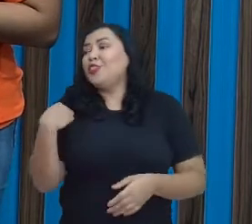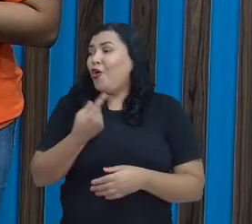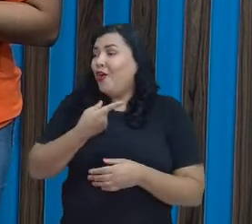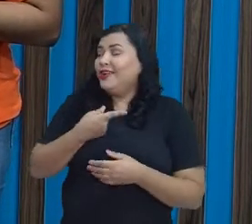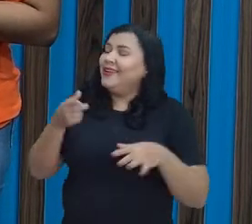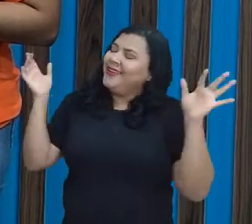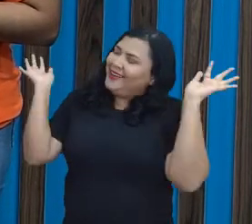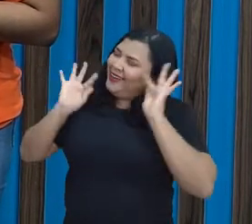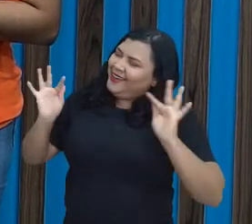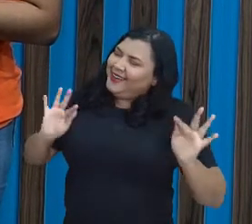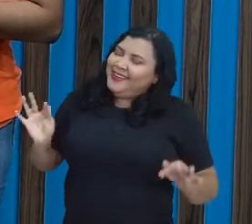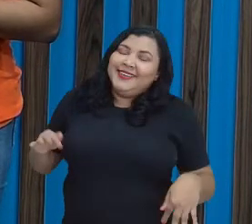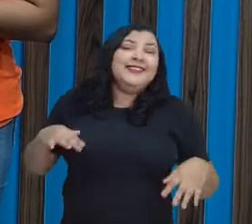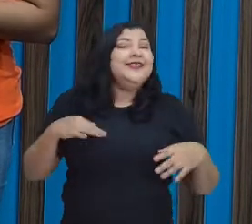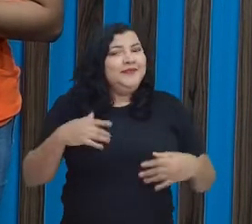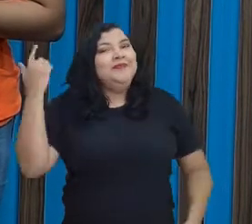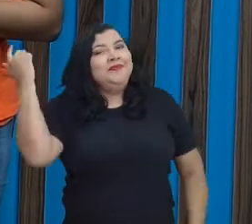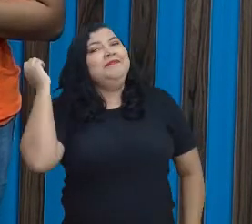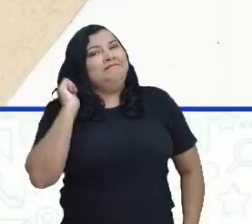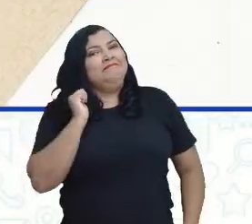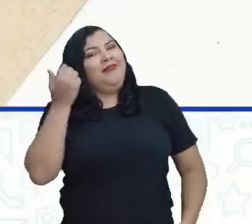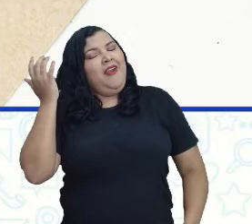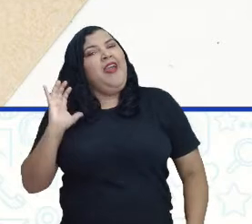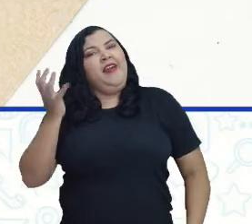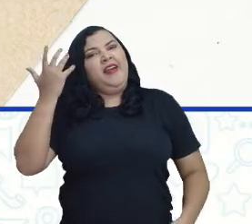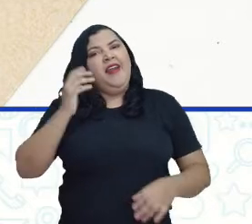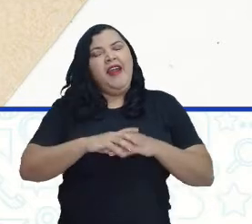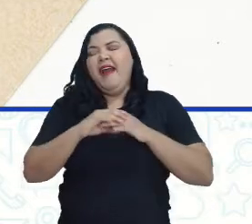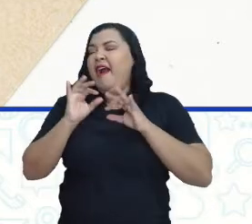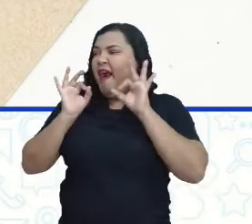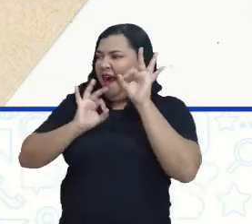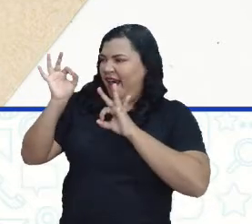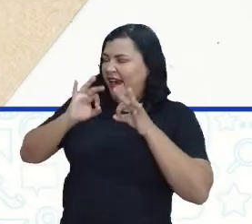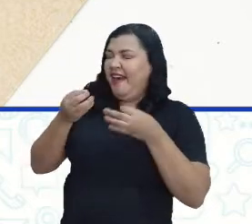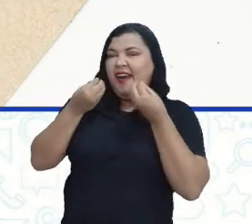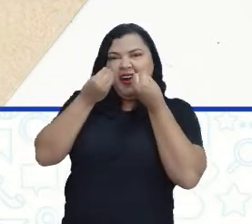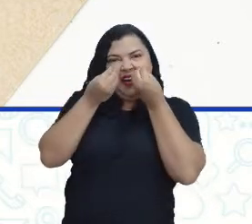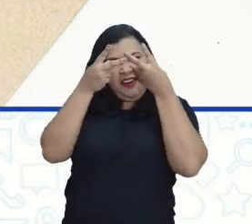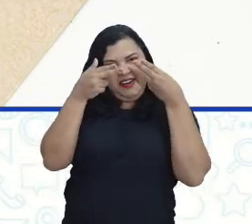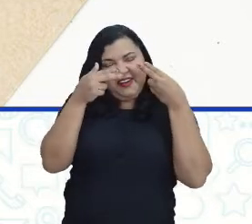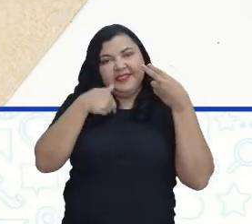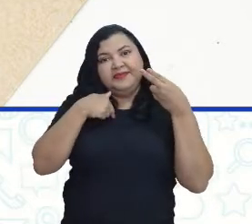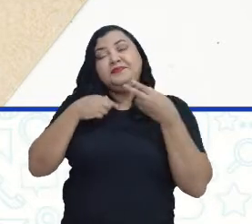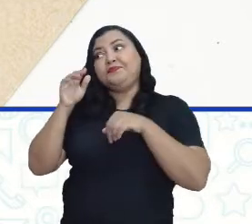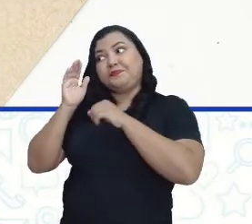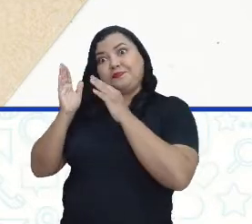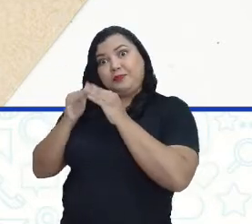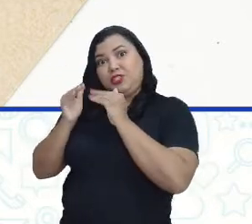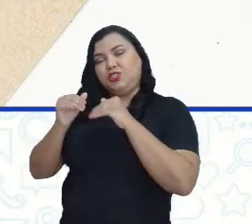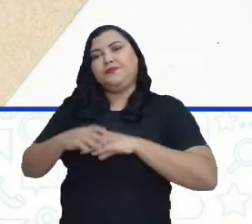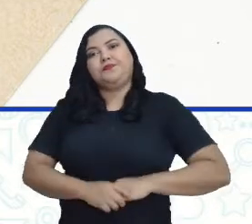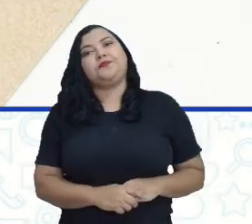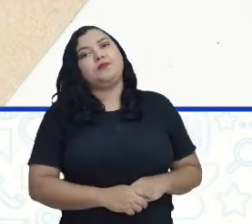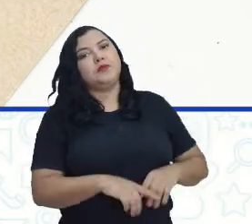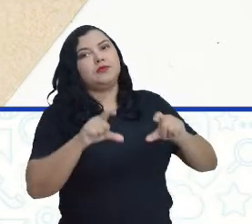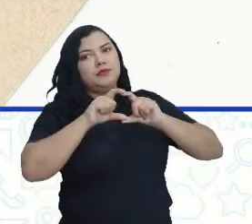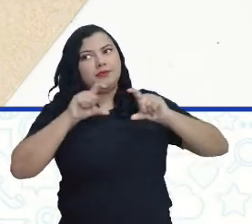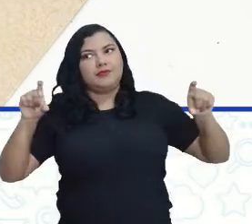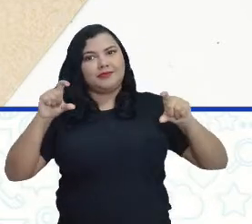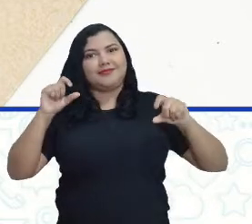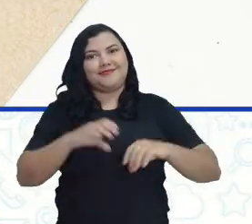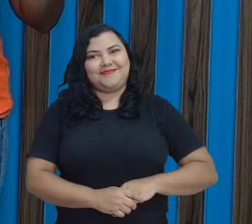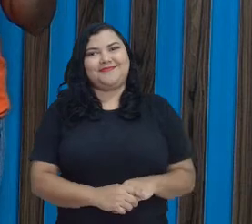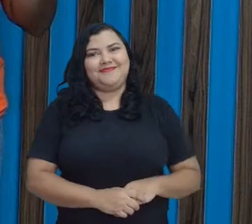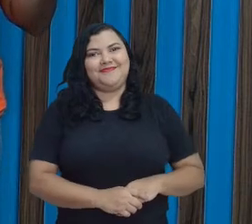felizes com os resultados, faça como eu pedi. Então aqui eu tenho um período. Eu deveria ter posto, na verdade, um seguido do outro, né,